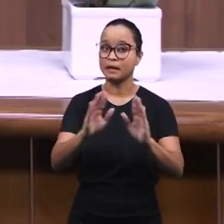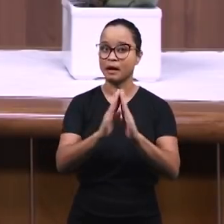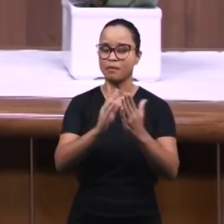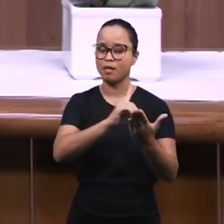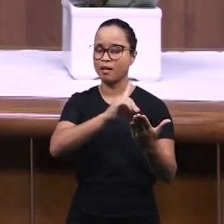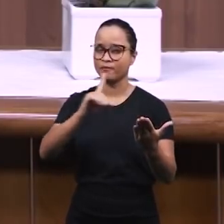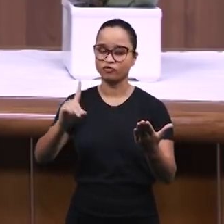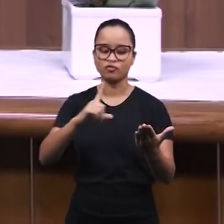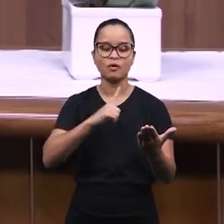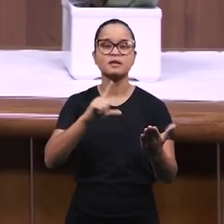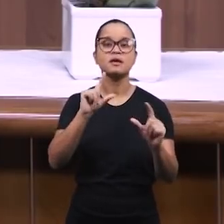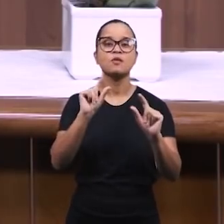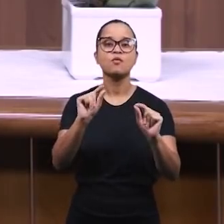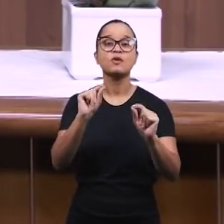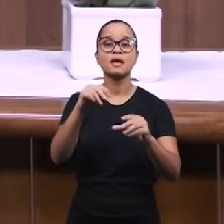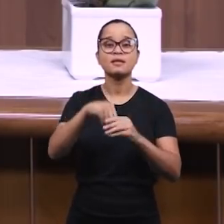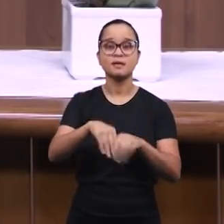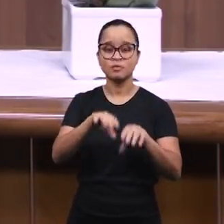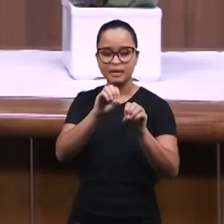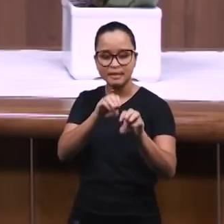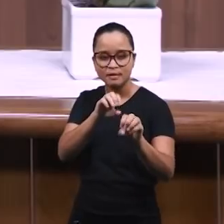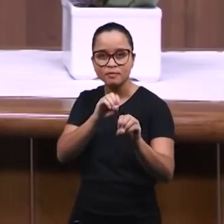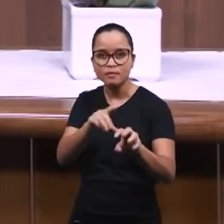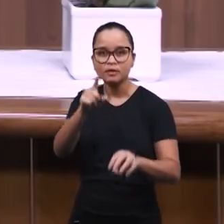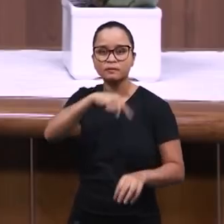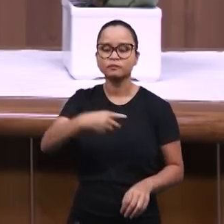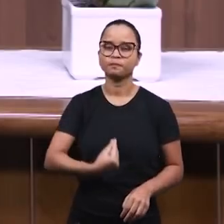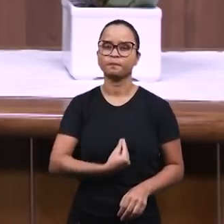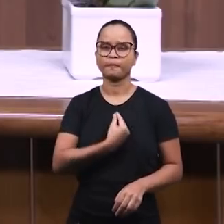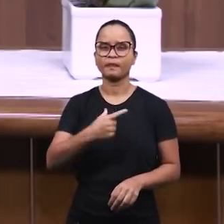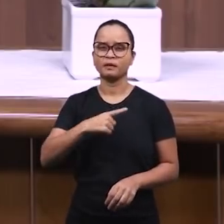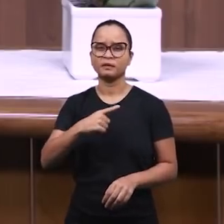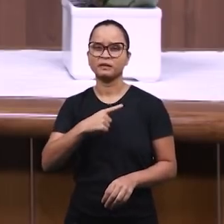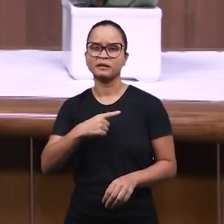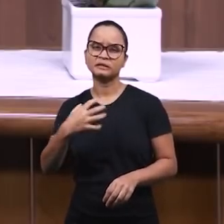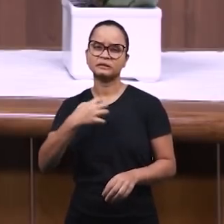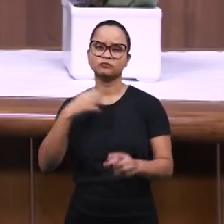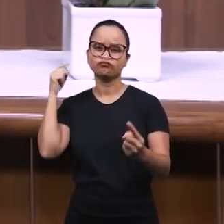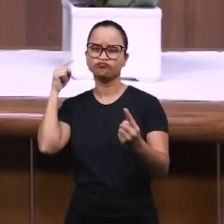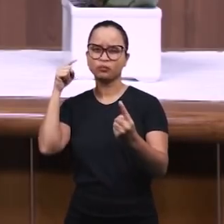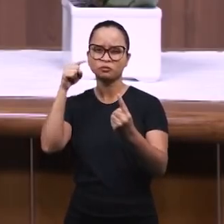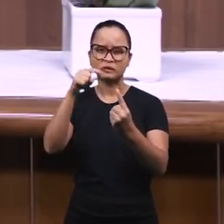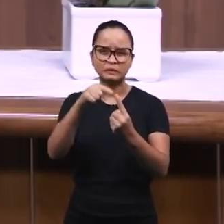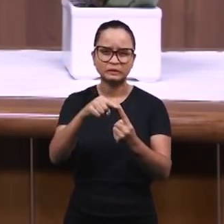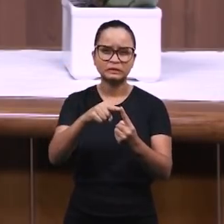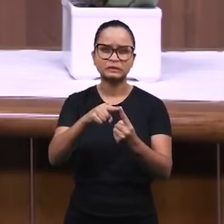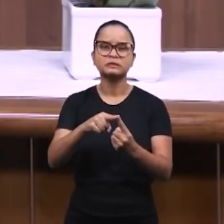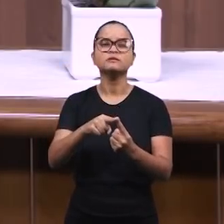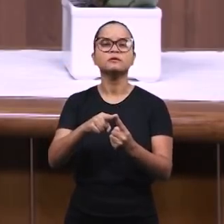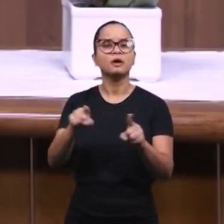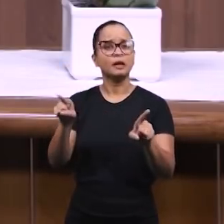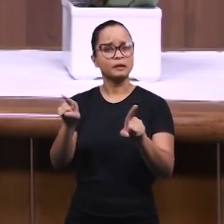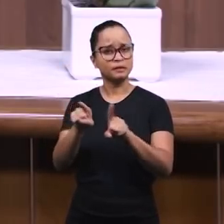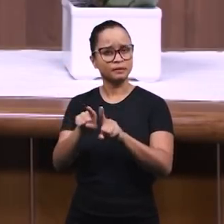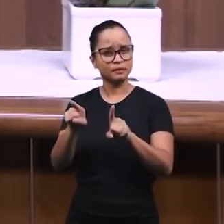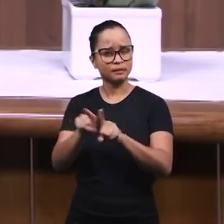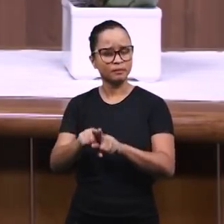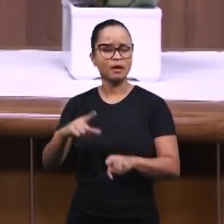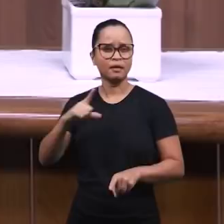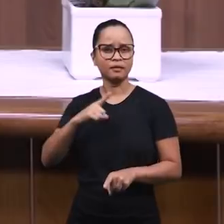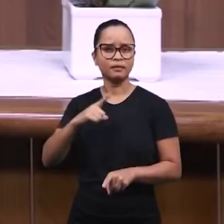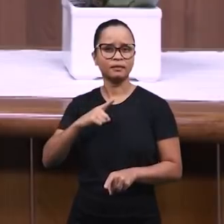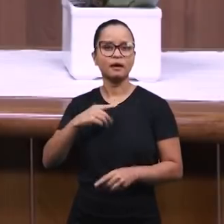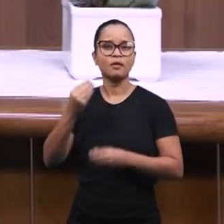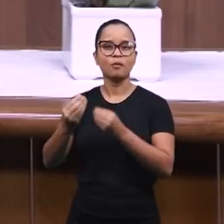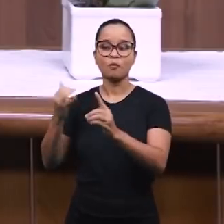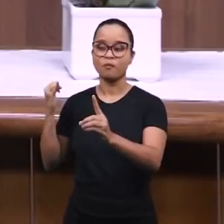serem aplicados às nossas vidas, seja de maneira objetiva, direta, literal, seja de forma profética.